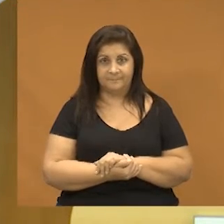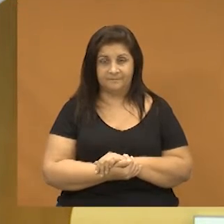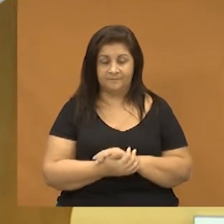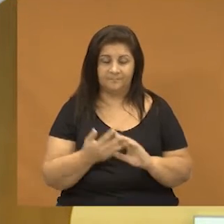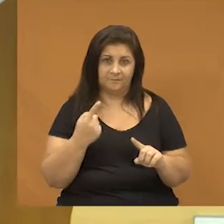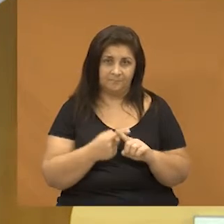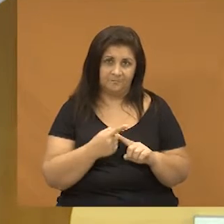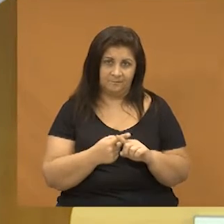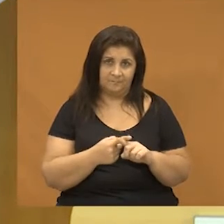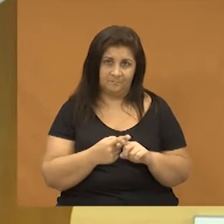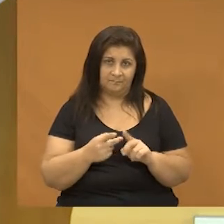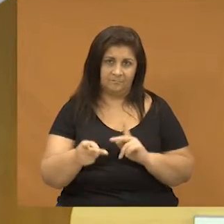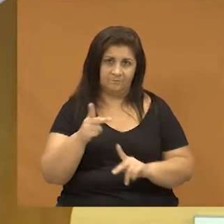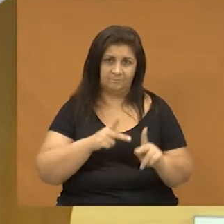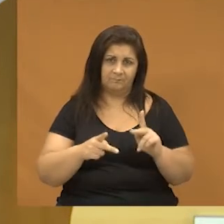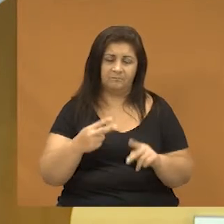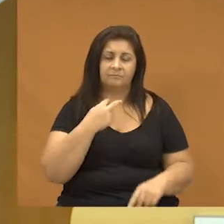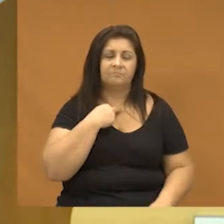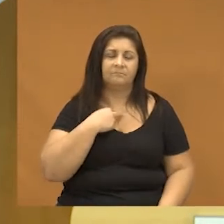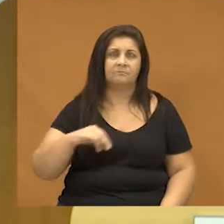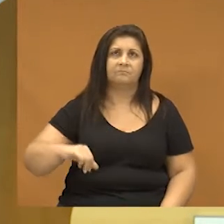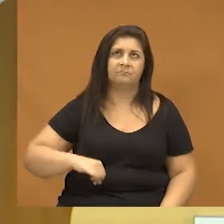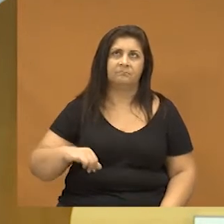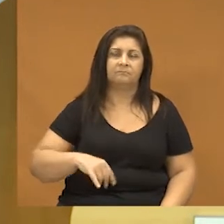Porque o povo não pode ter sofrimento